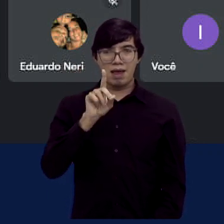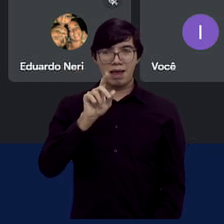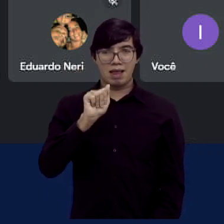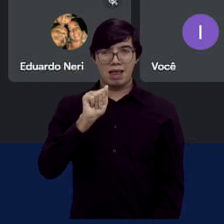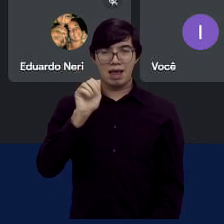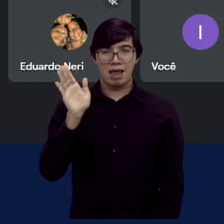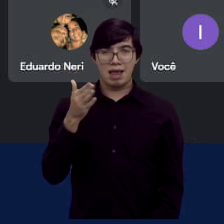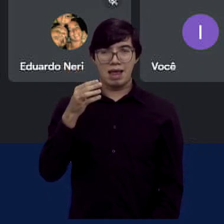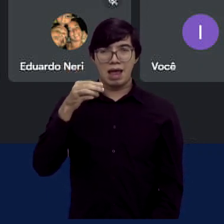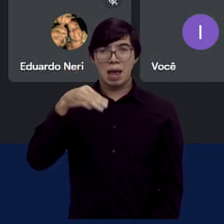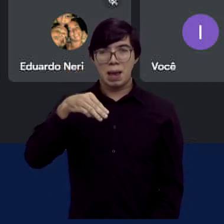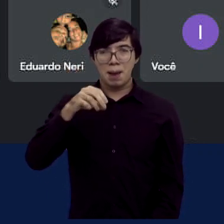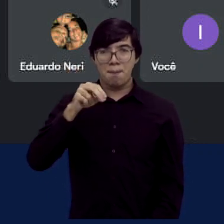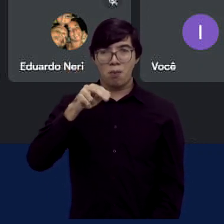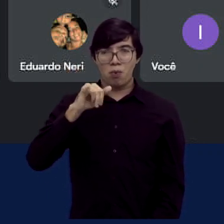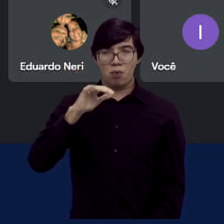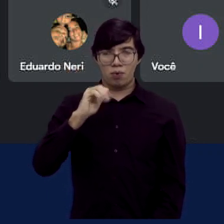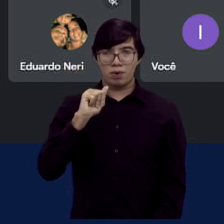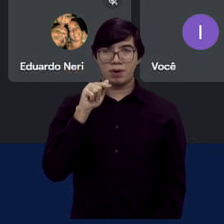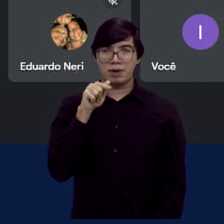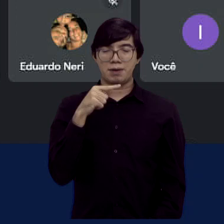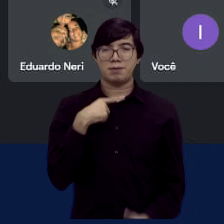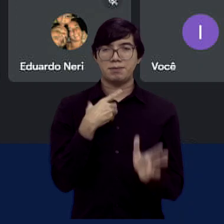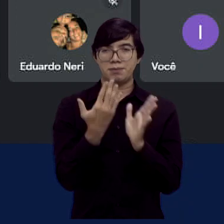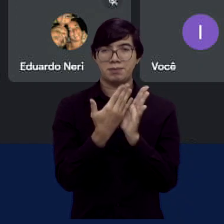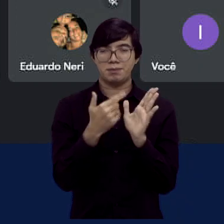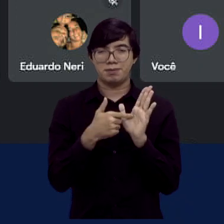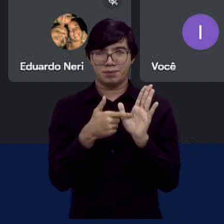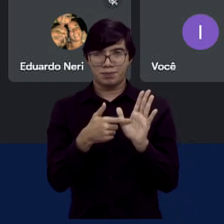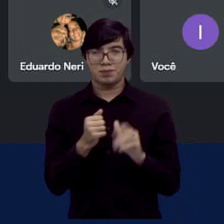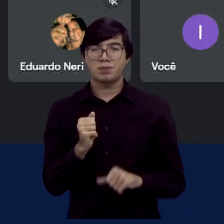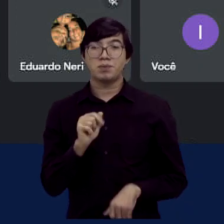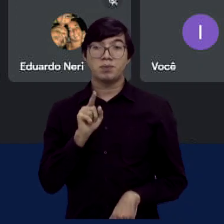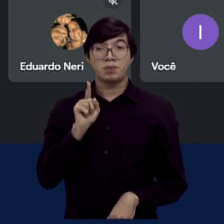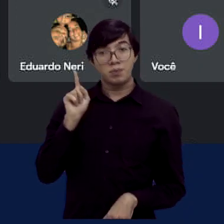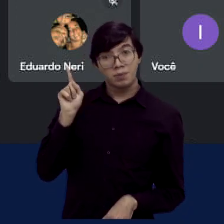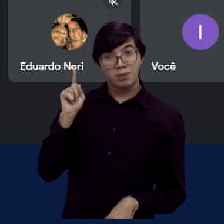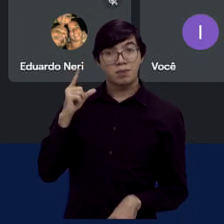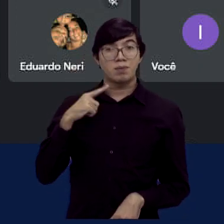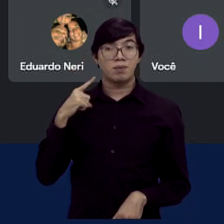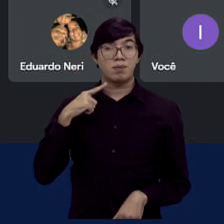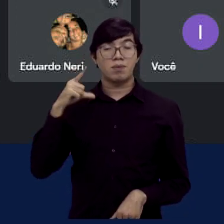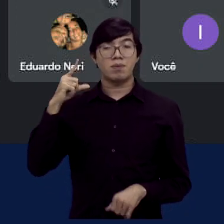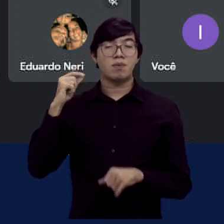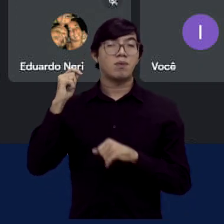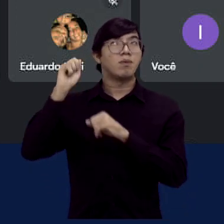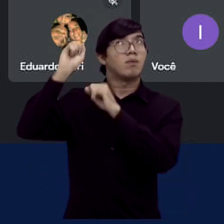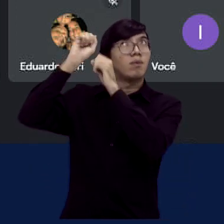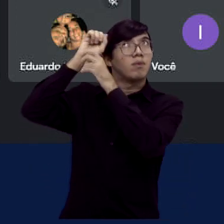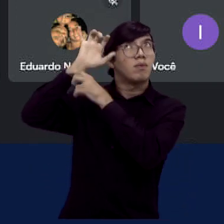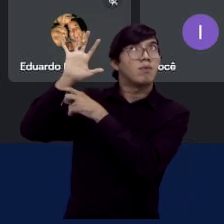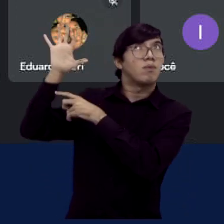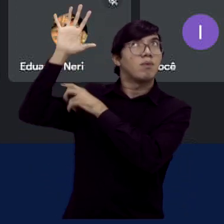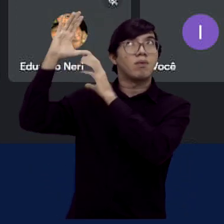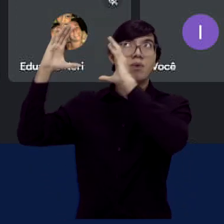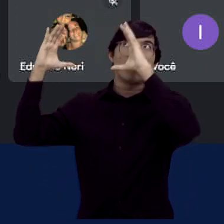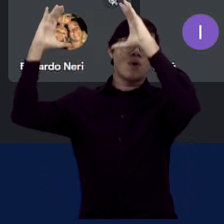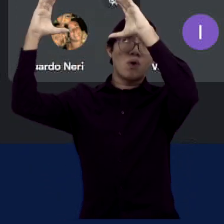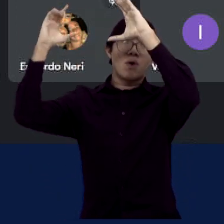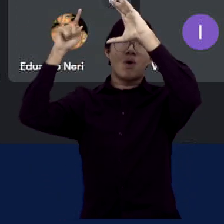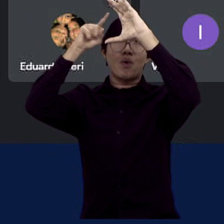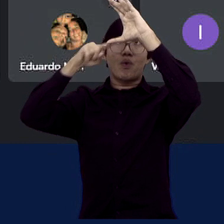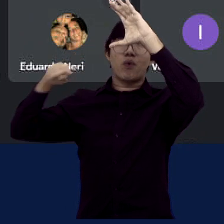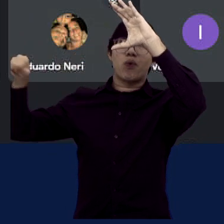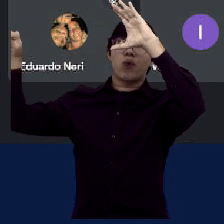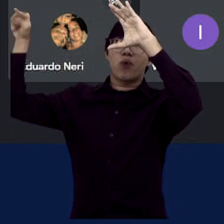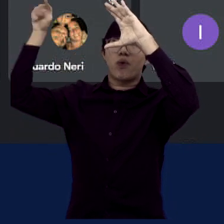quadrinho aqui, você tem um balão de fala arredondado, onde a personagem fala para o